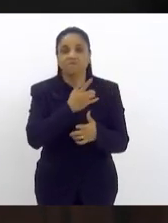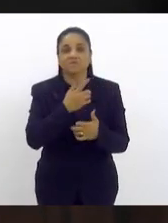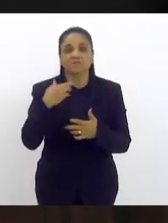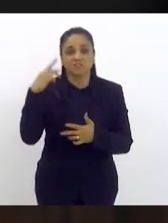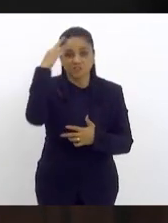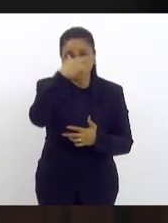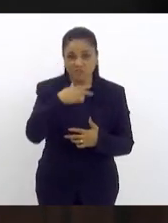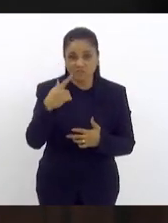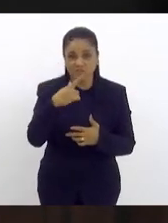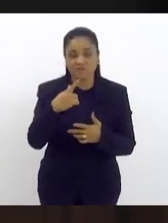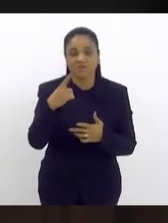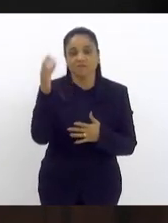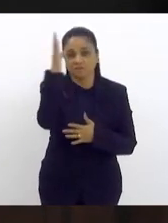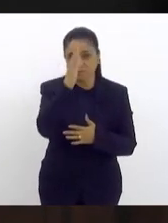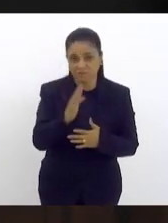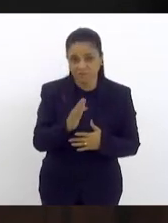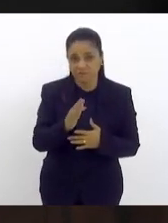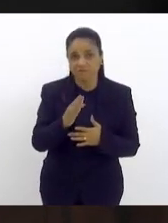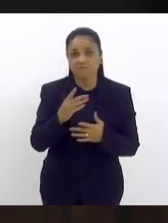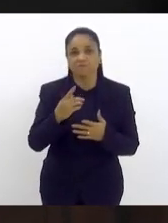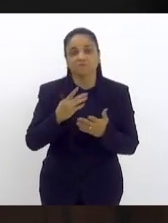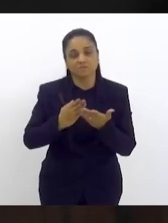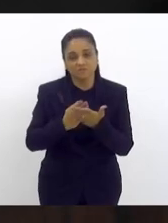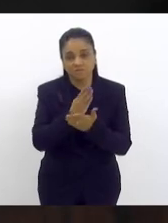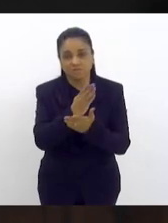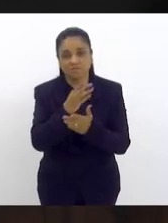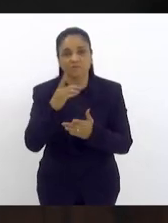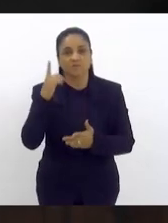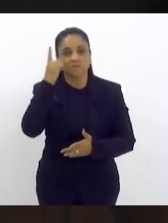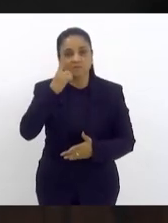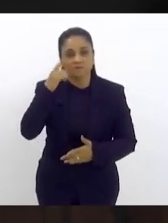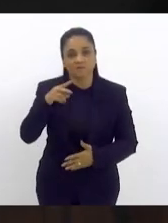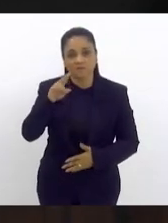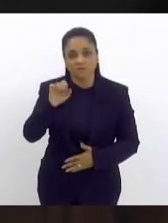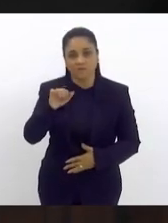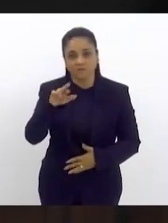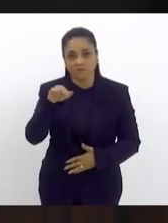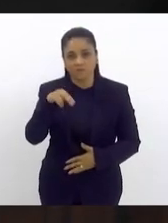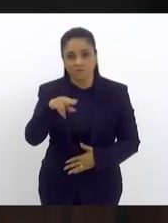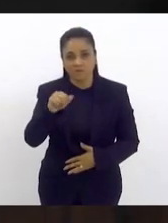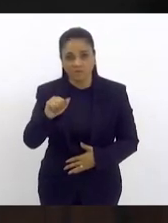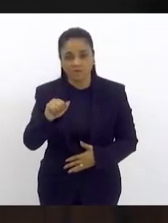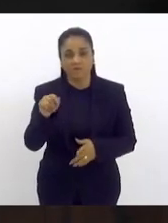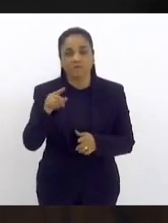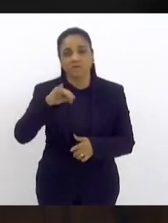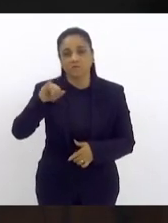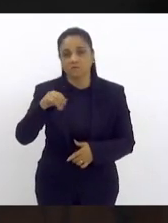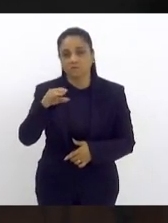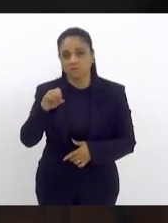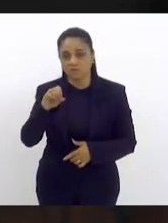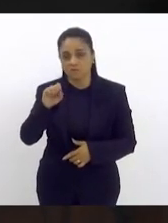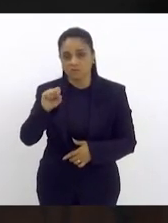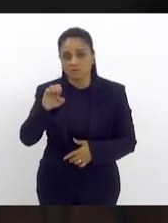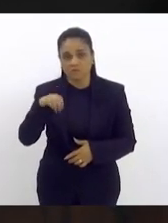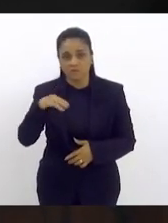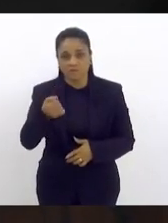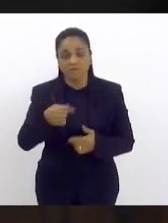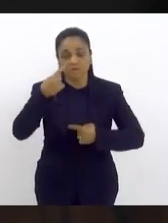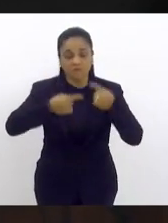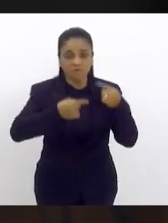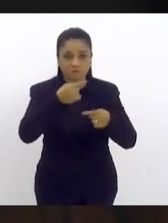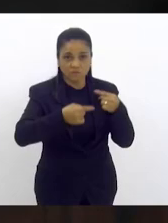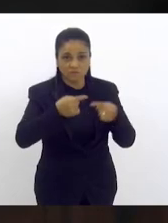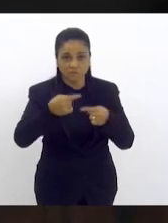favorável relatores deputados Verônica Lima Professor José Marques em discussão para discutir